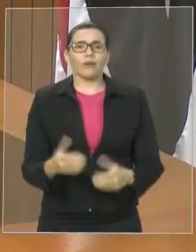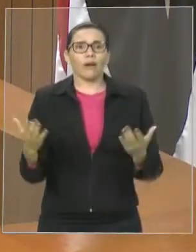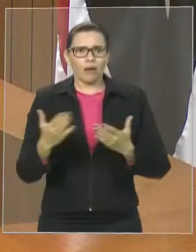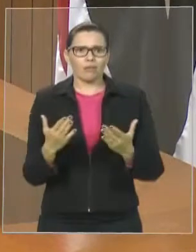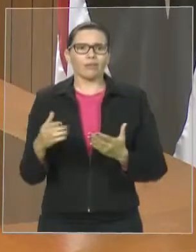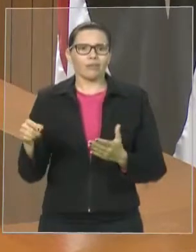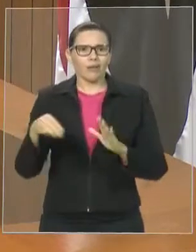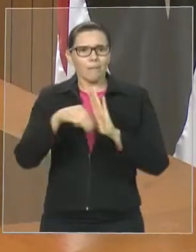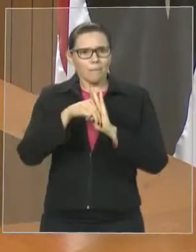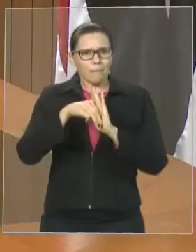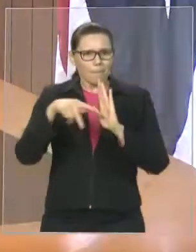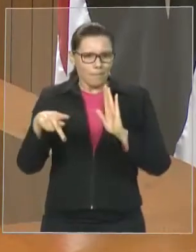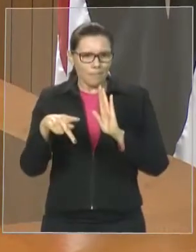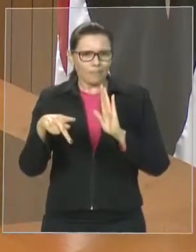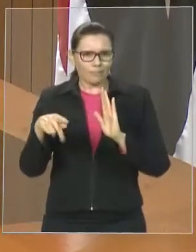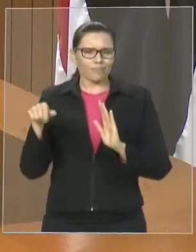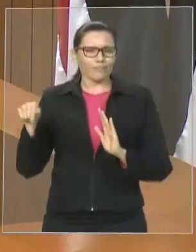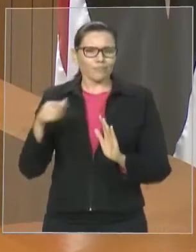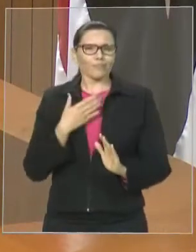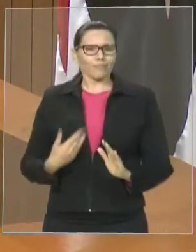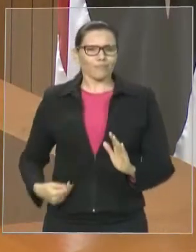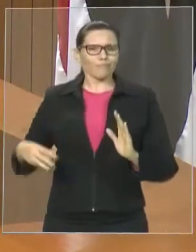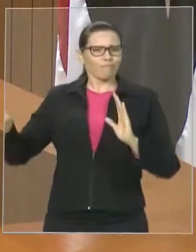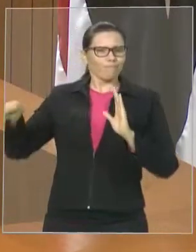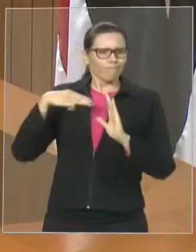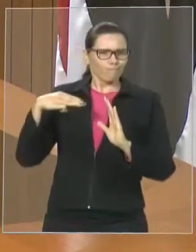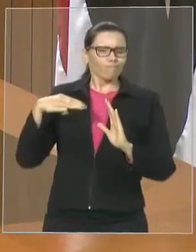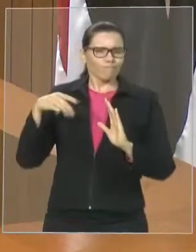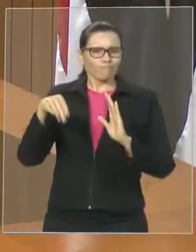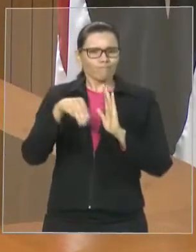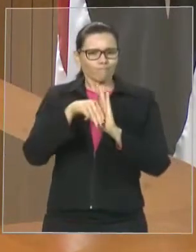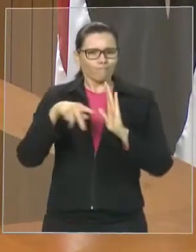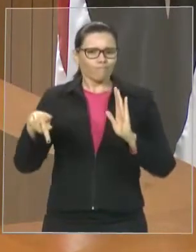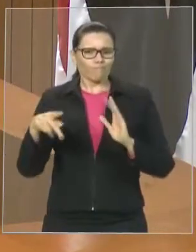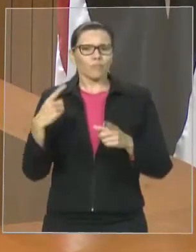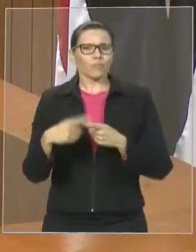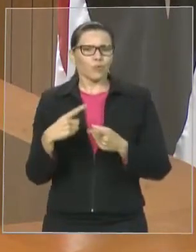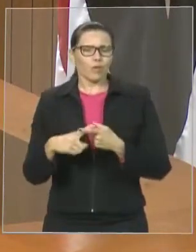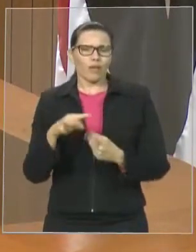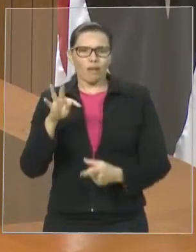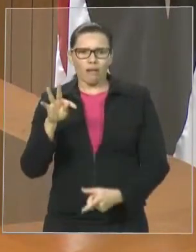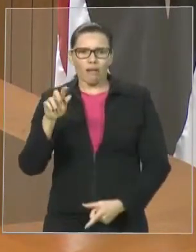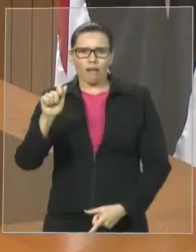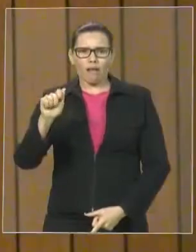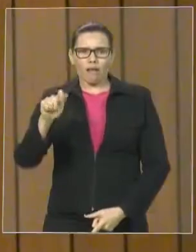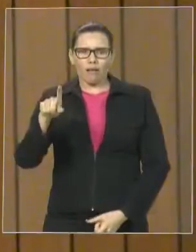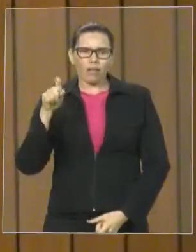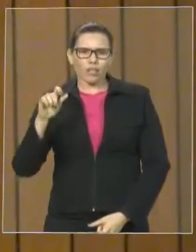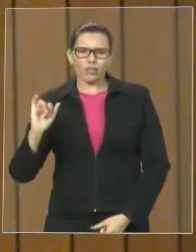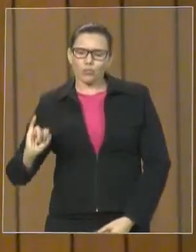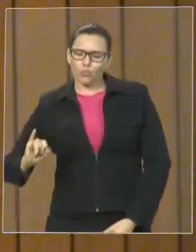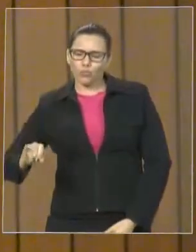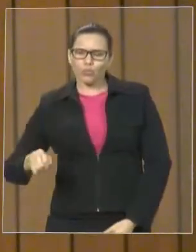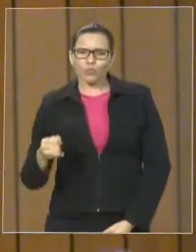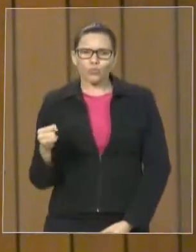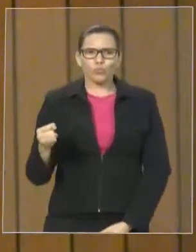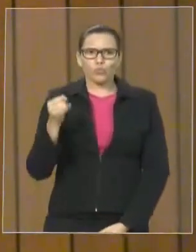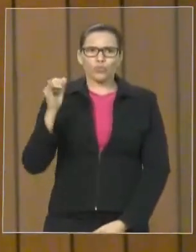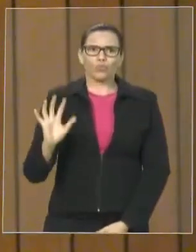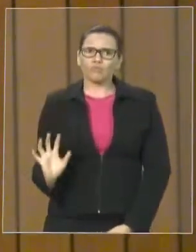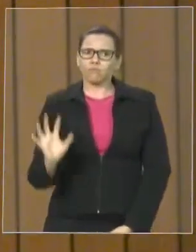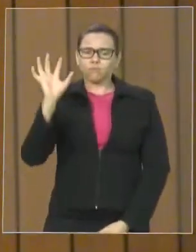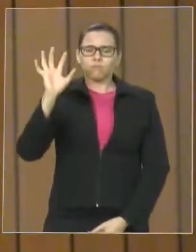estão sufocados com a alta carga tributária que por ele foi imposta, reconhecendo que